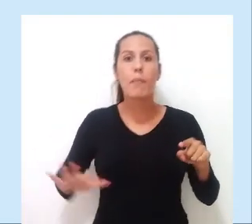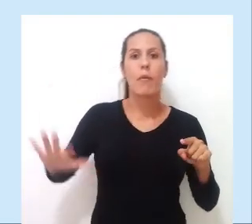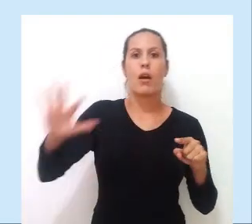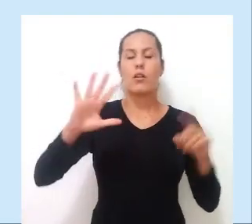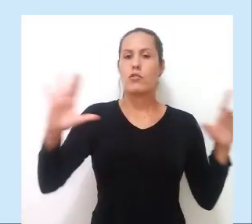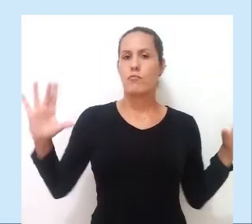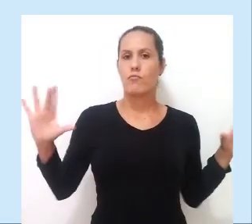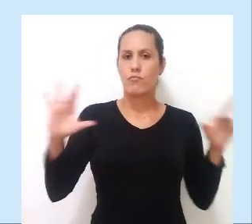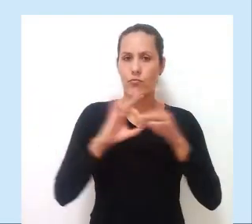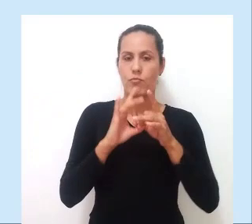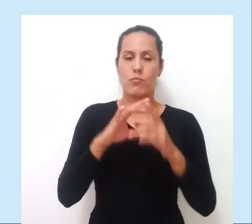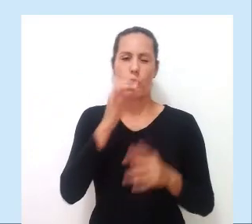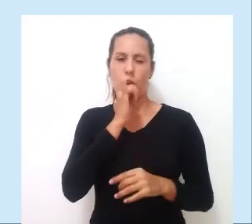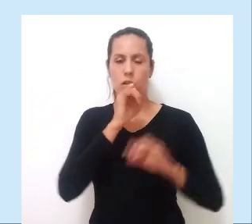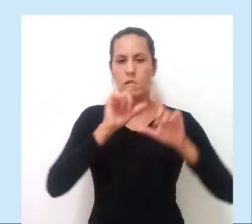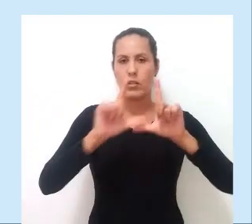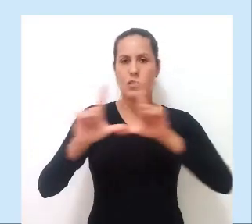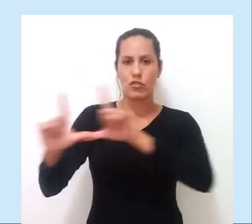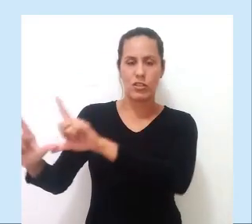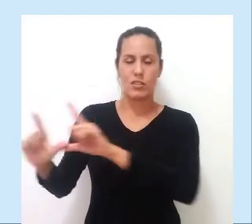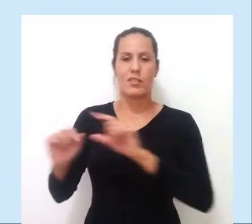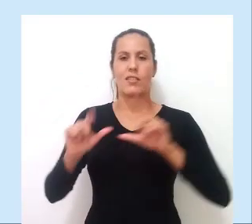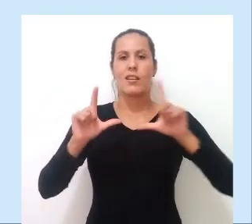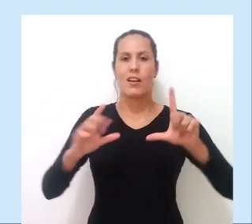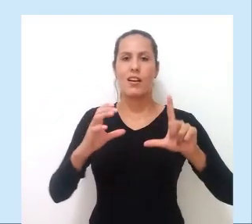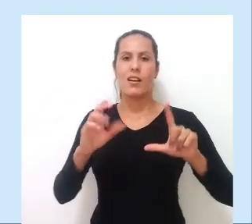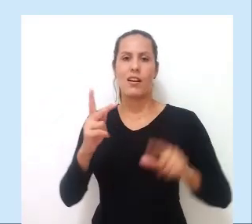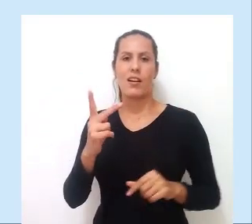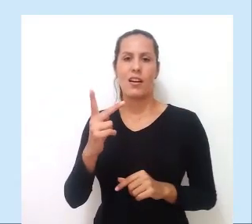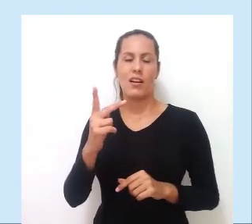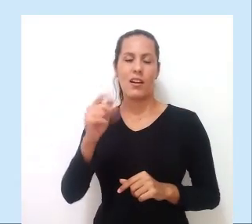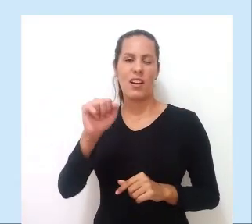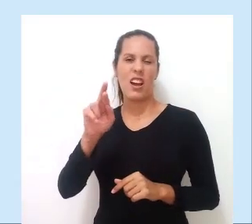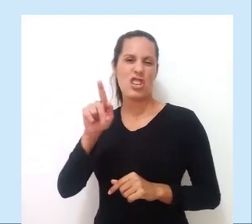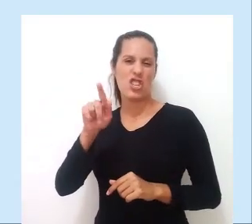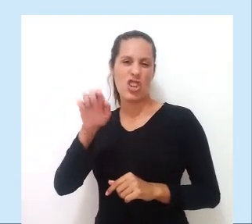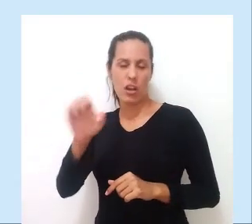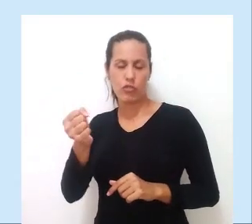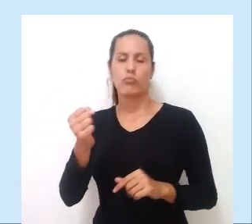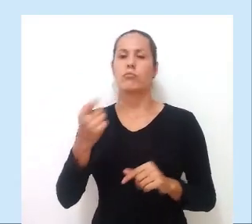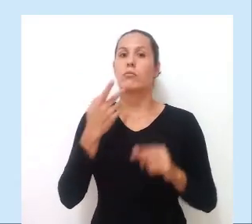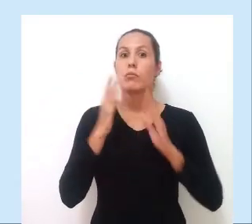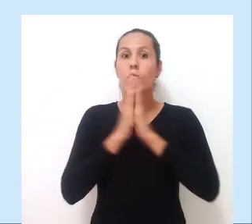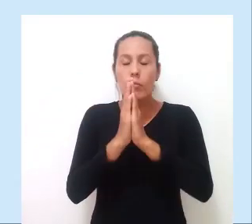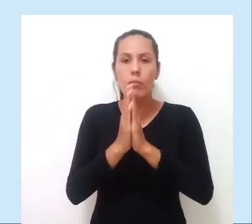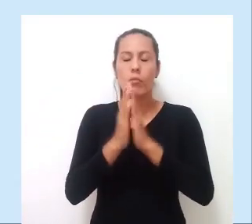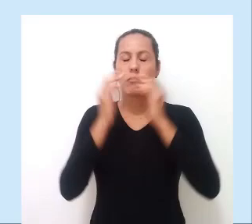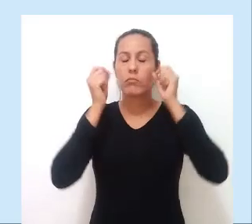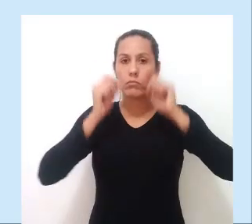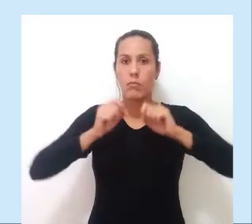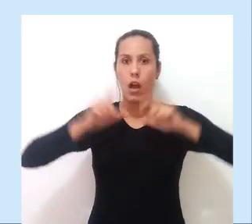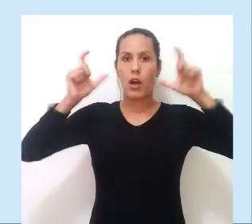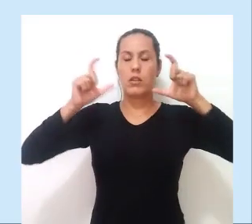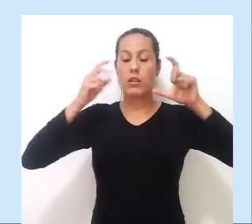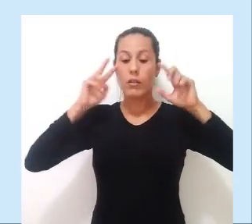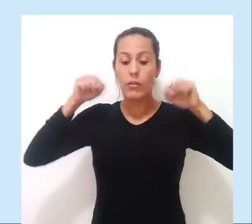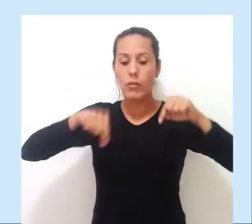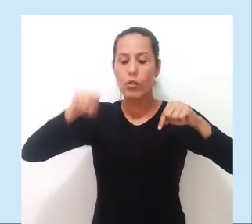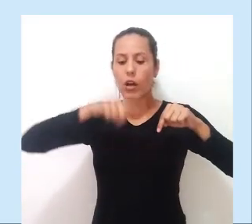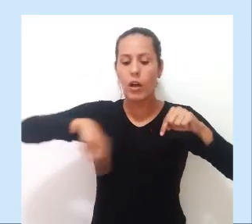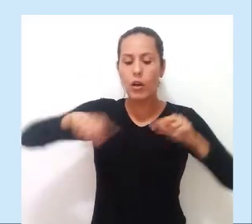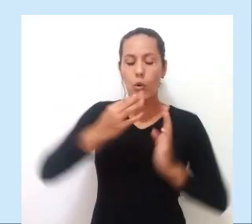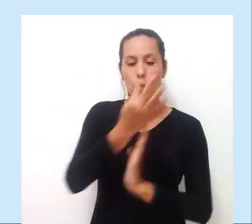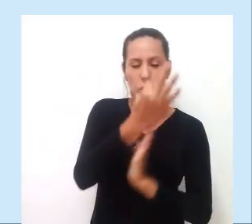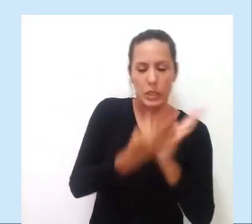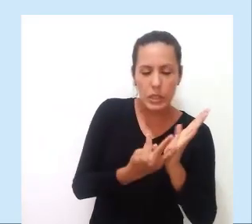bom exemplo disso são as tirinhas, são as charges. Então, fiquem bastante atentos quando vocês pegarem um texto misto.